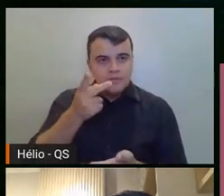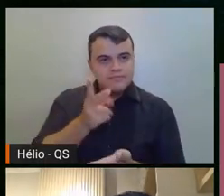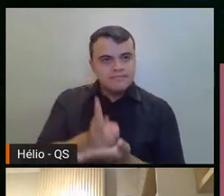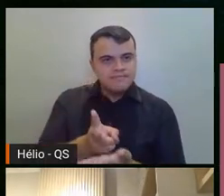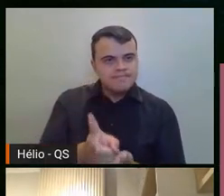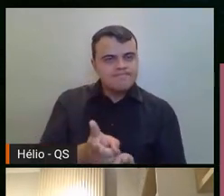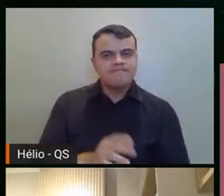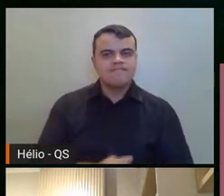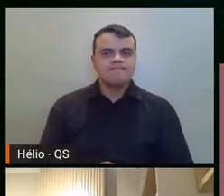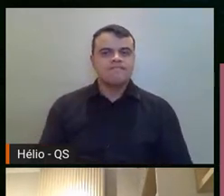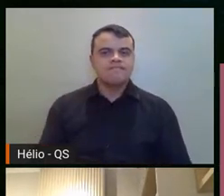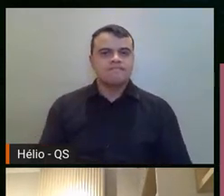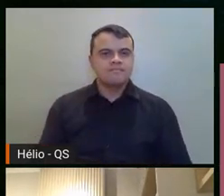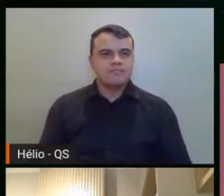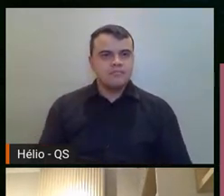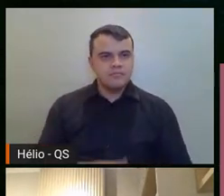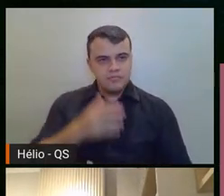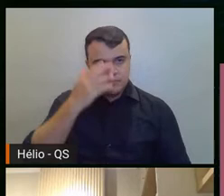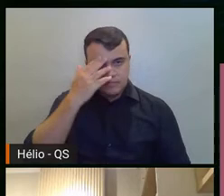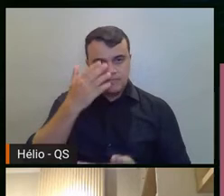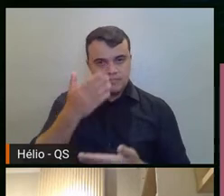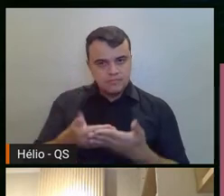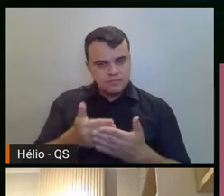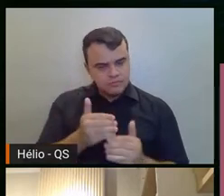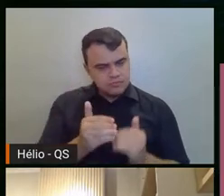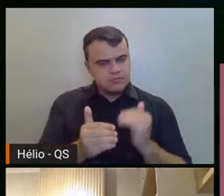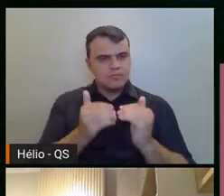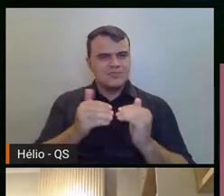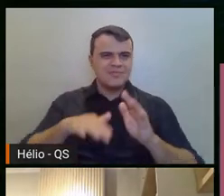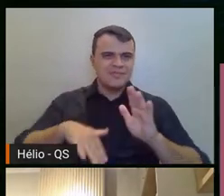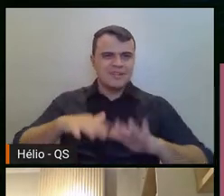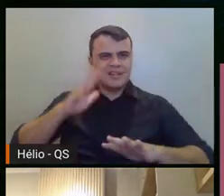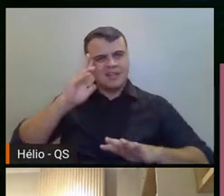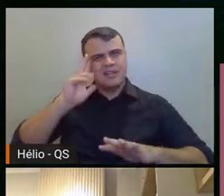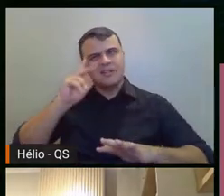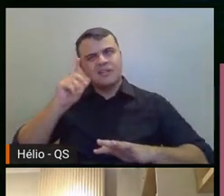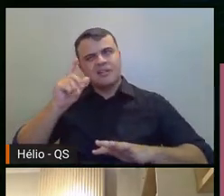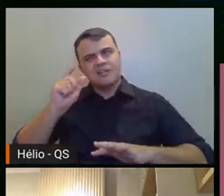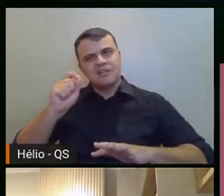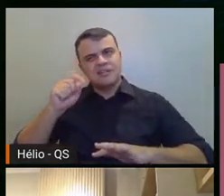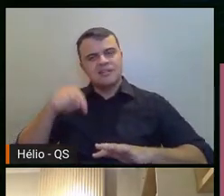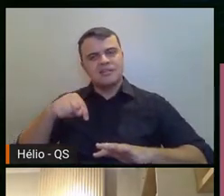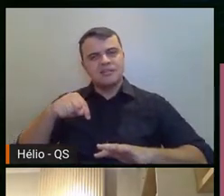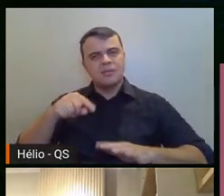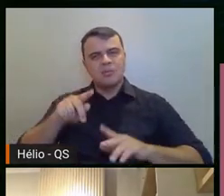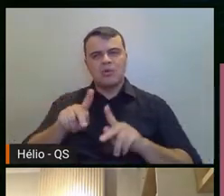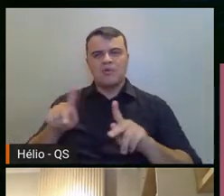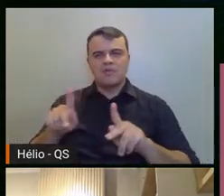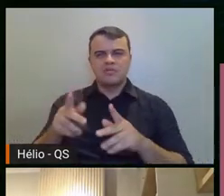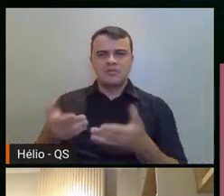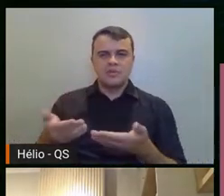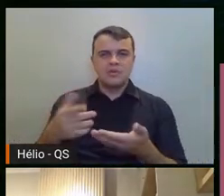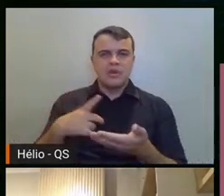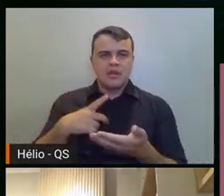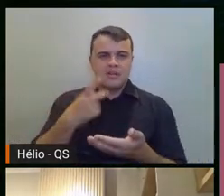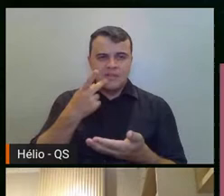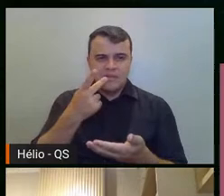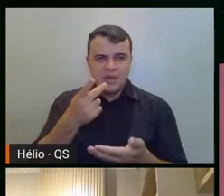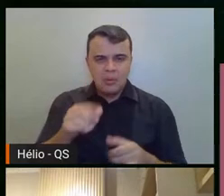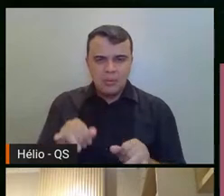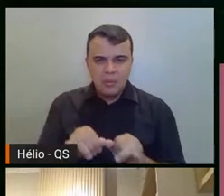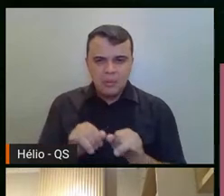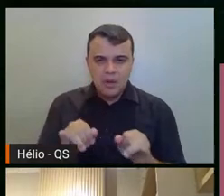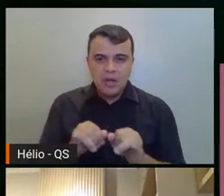assim confio no processo Às vezes você vai achar que tudo cara O professor falou uma besteira